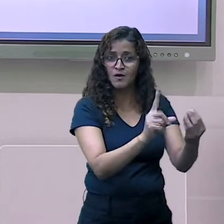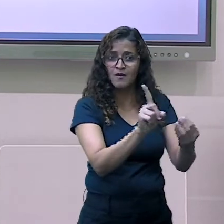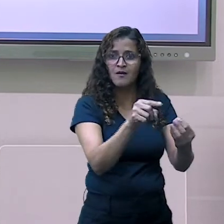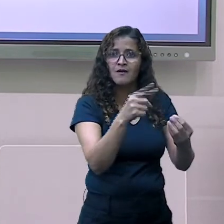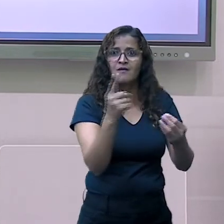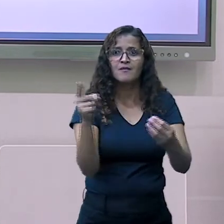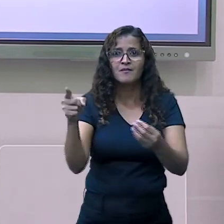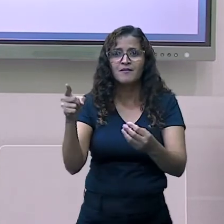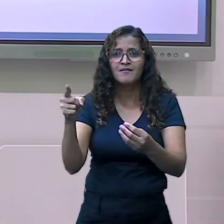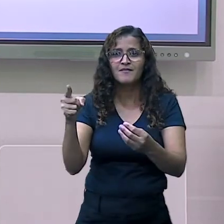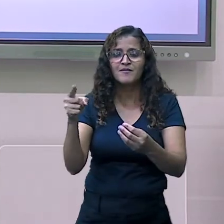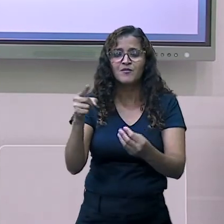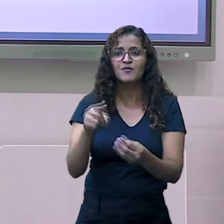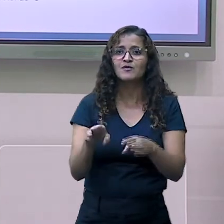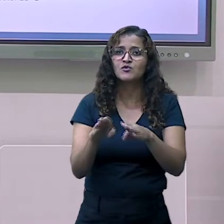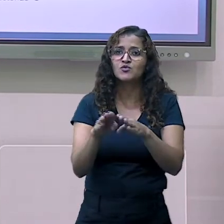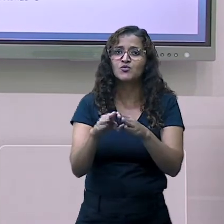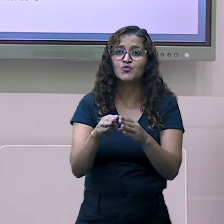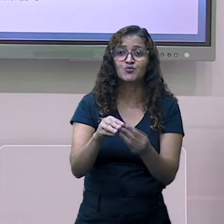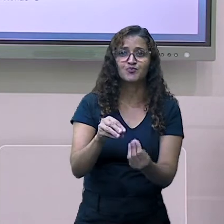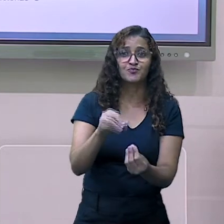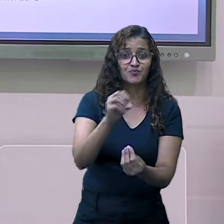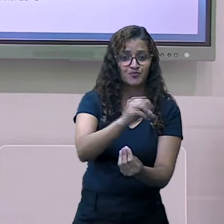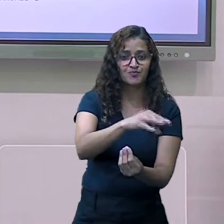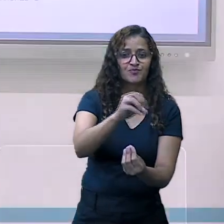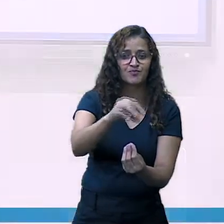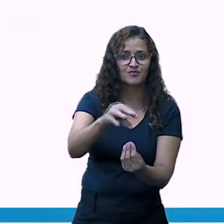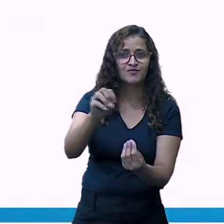estar formando esse combustível.